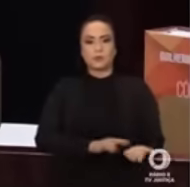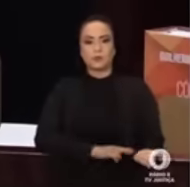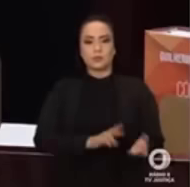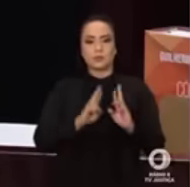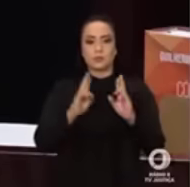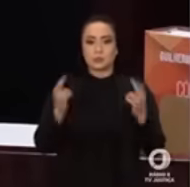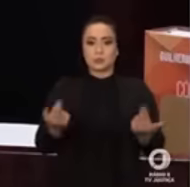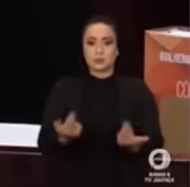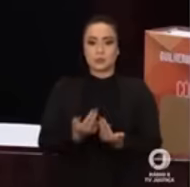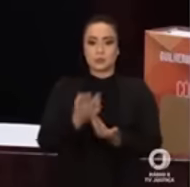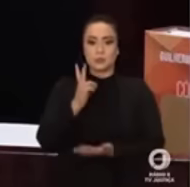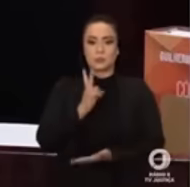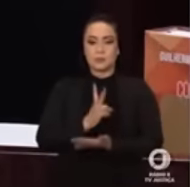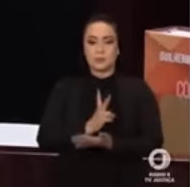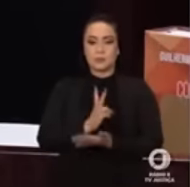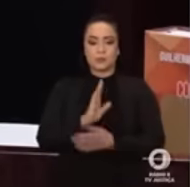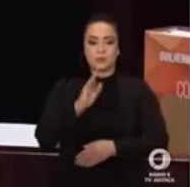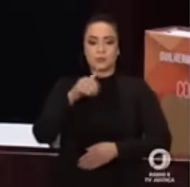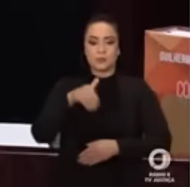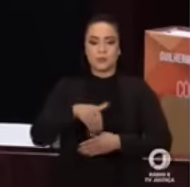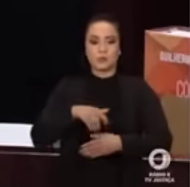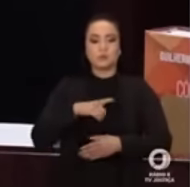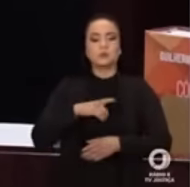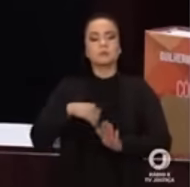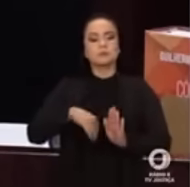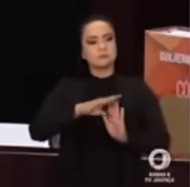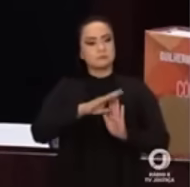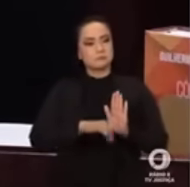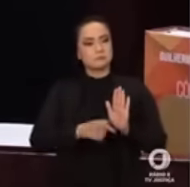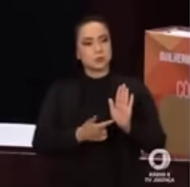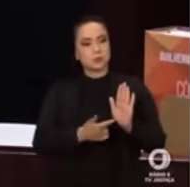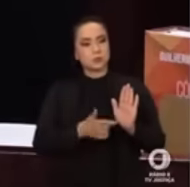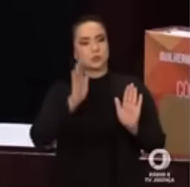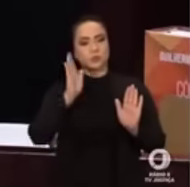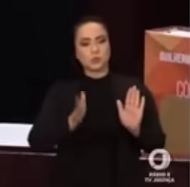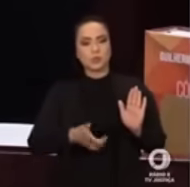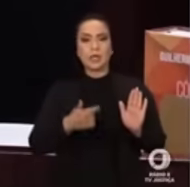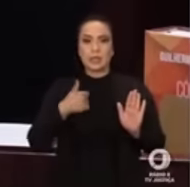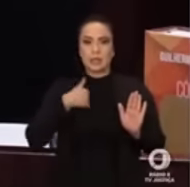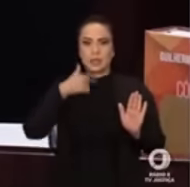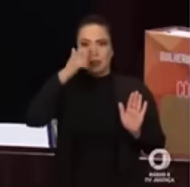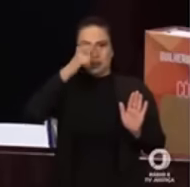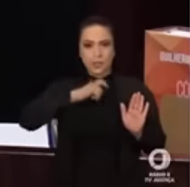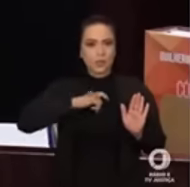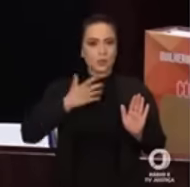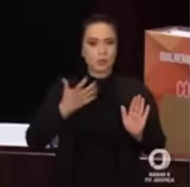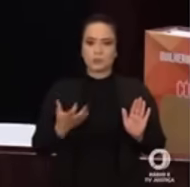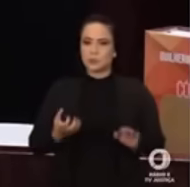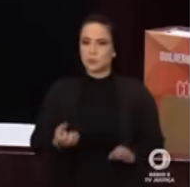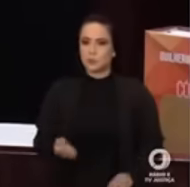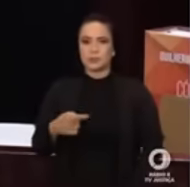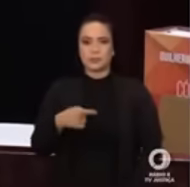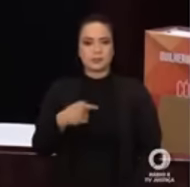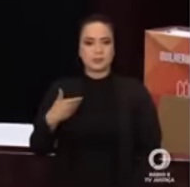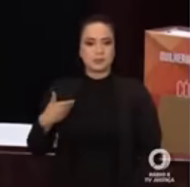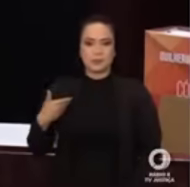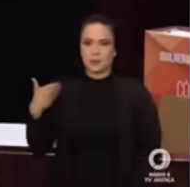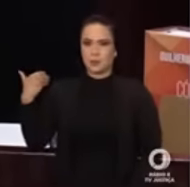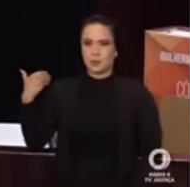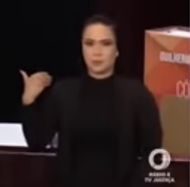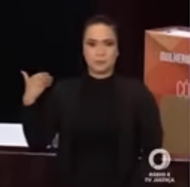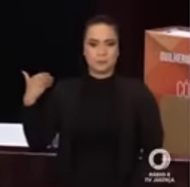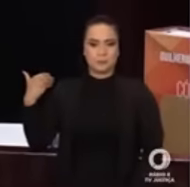sessão mesmo do voto, deixou patente isto, e eu estou, portanto, rejeitando esta